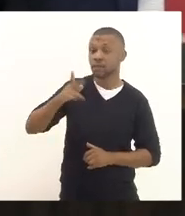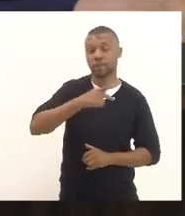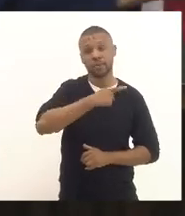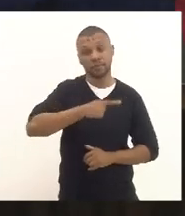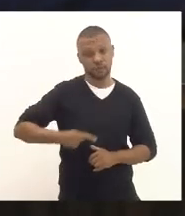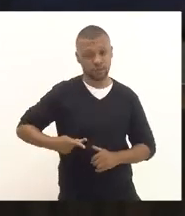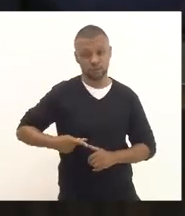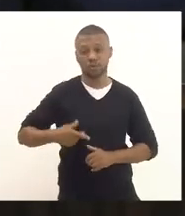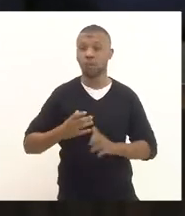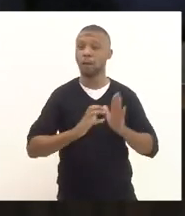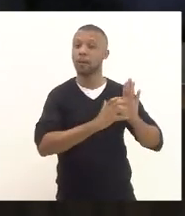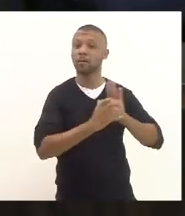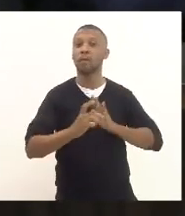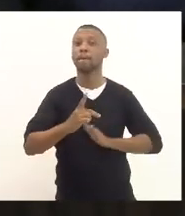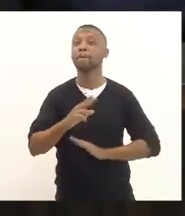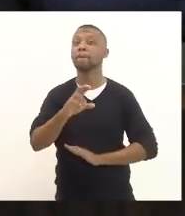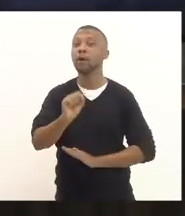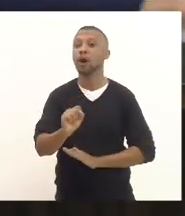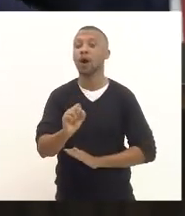bem-vindo